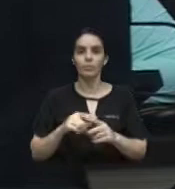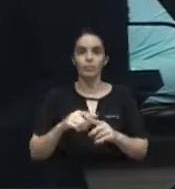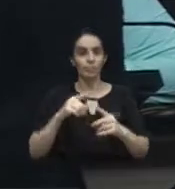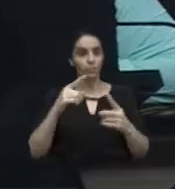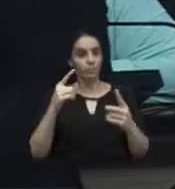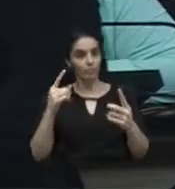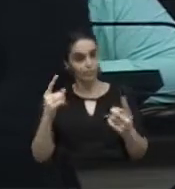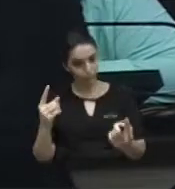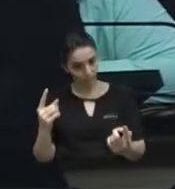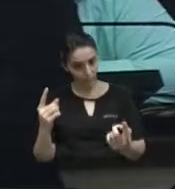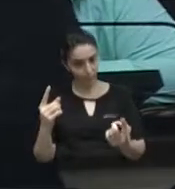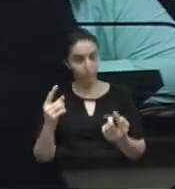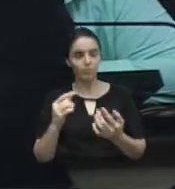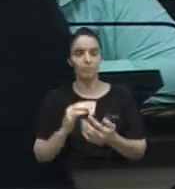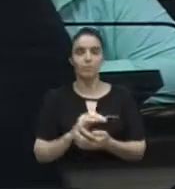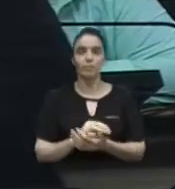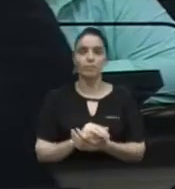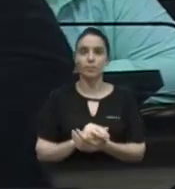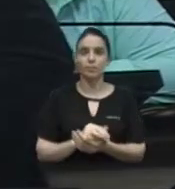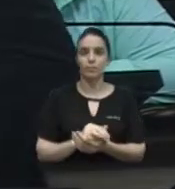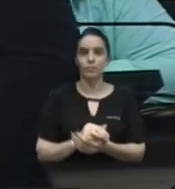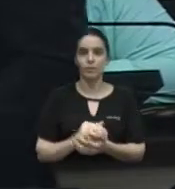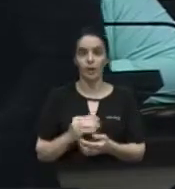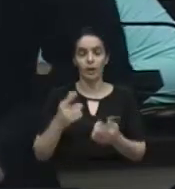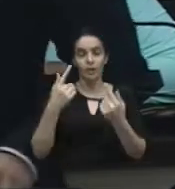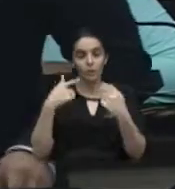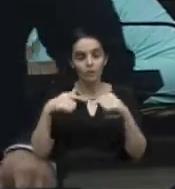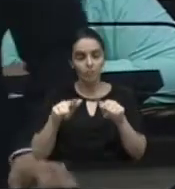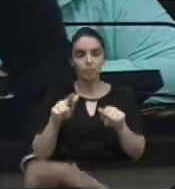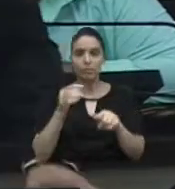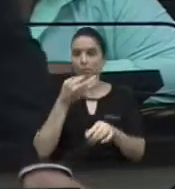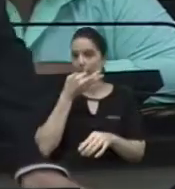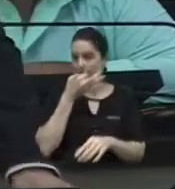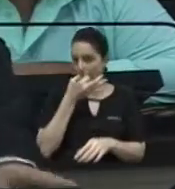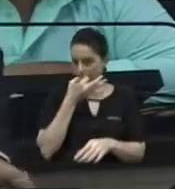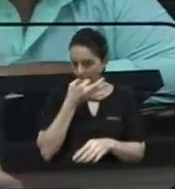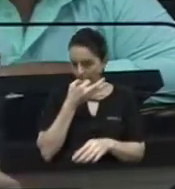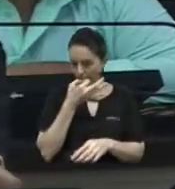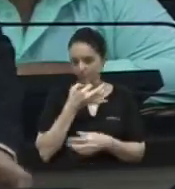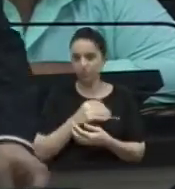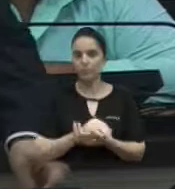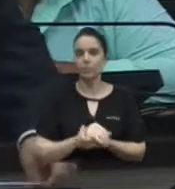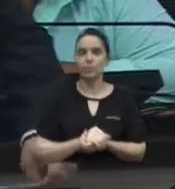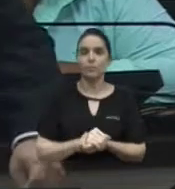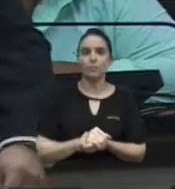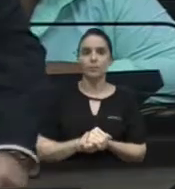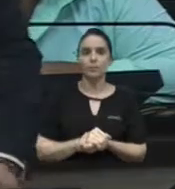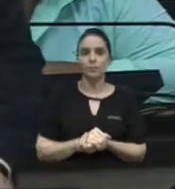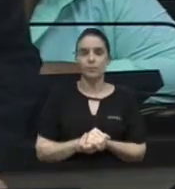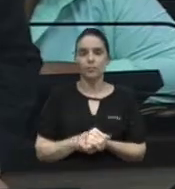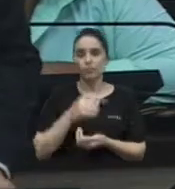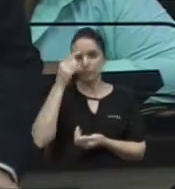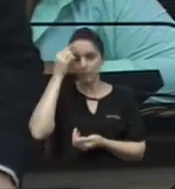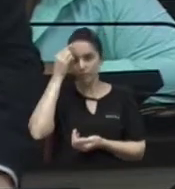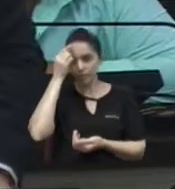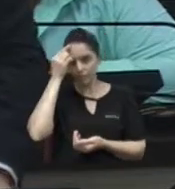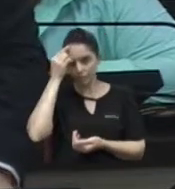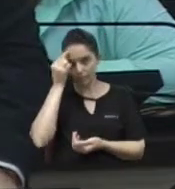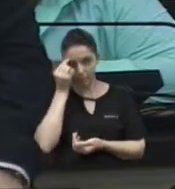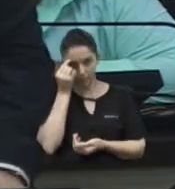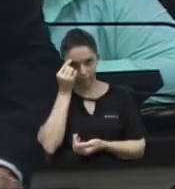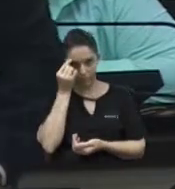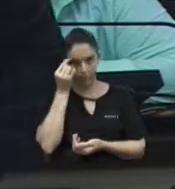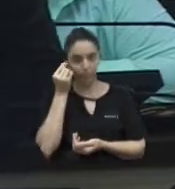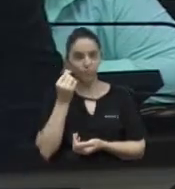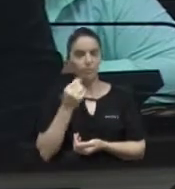peço vênia para divergir do entendimento de Vossa Excelência. Eu não posso